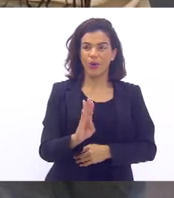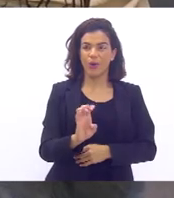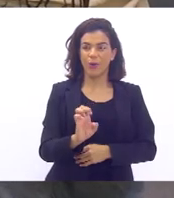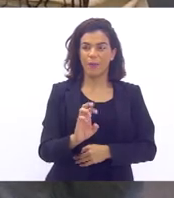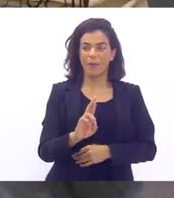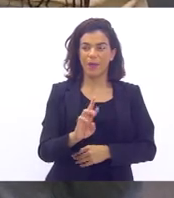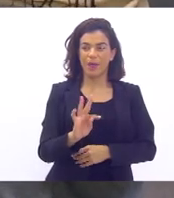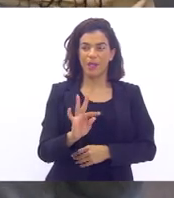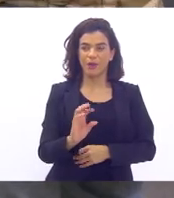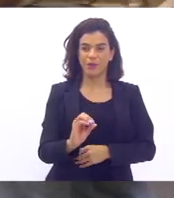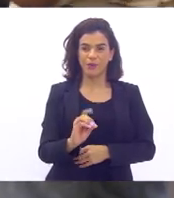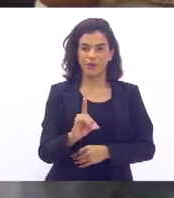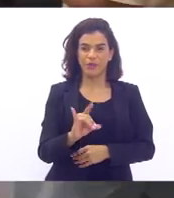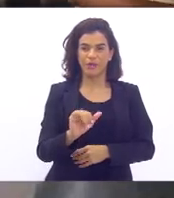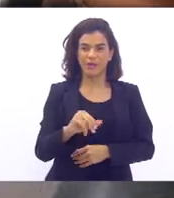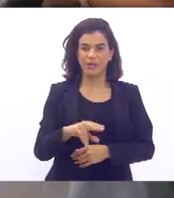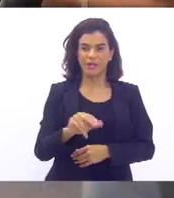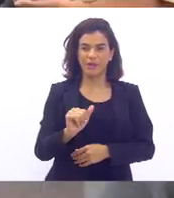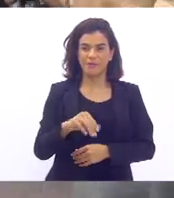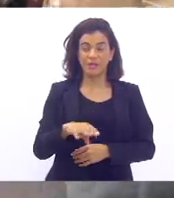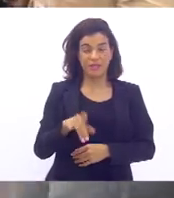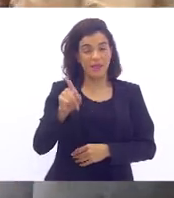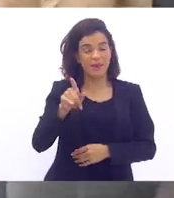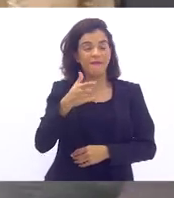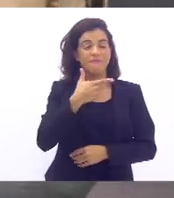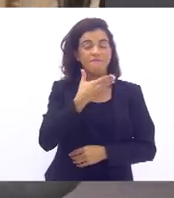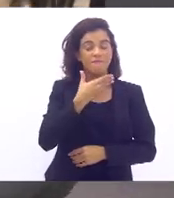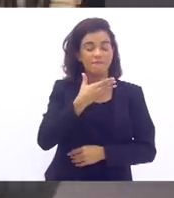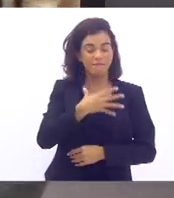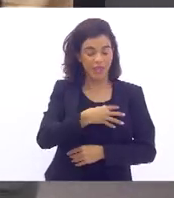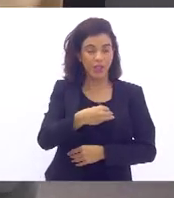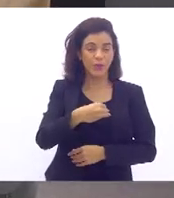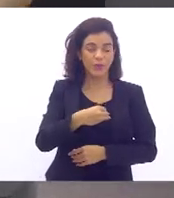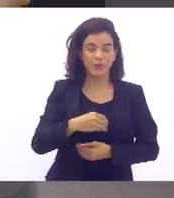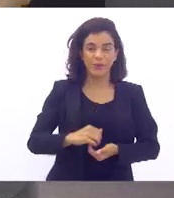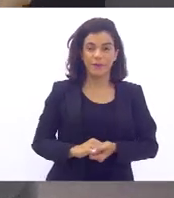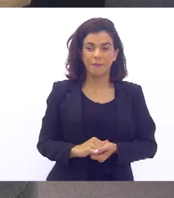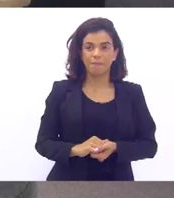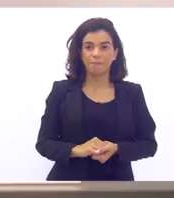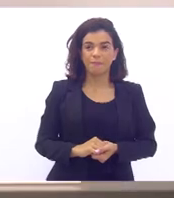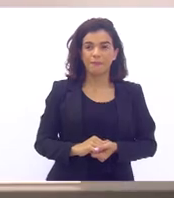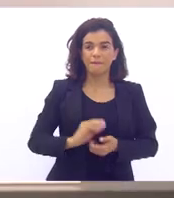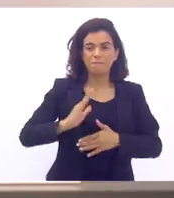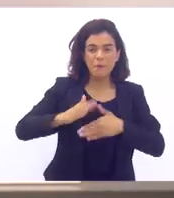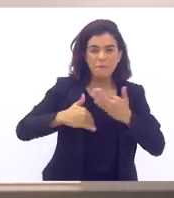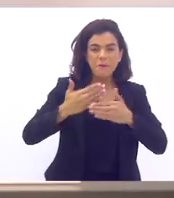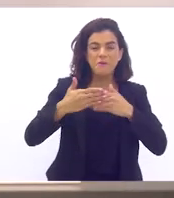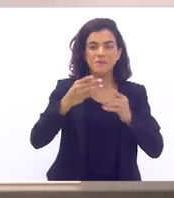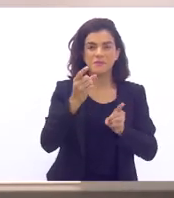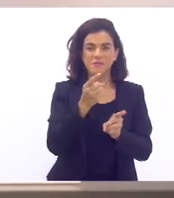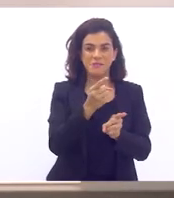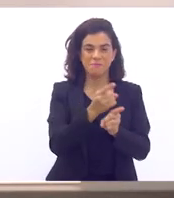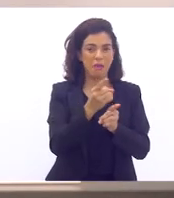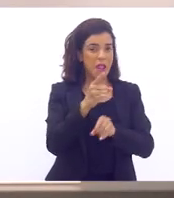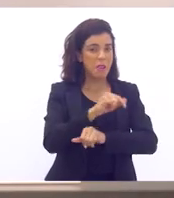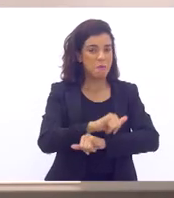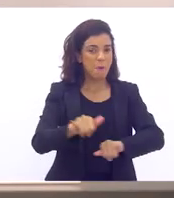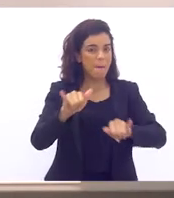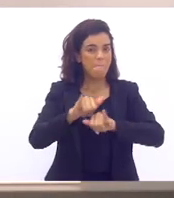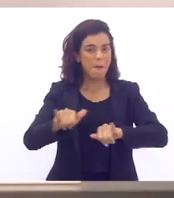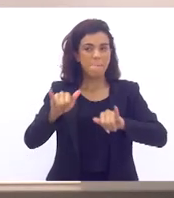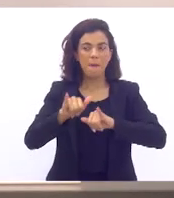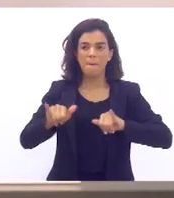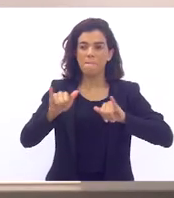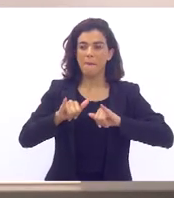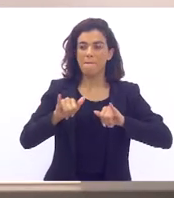nessa casa que a gente respeita muito tem muito carinho e que Depois viemos a descobrir que ele não fez propaganda disso né Rodrigo